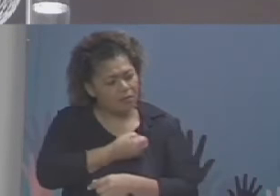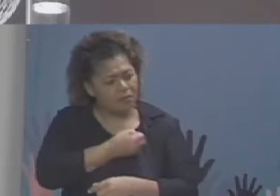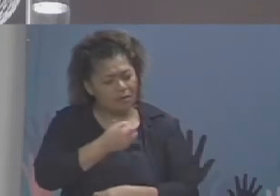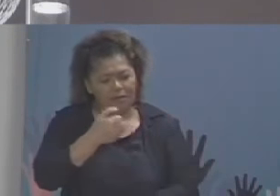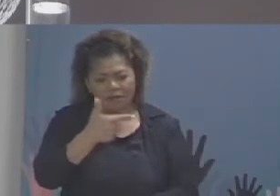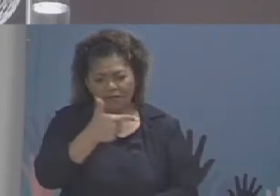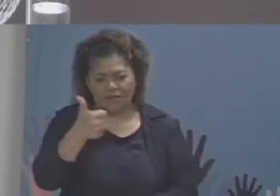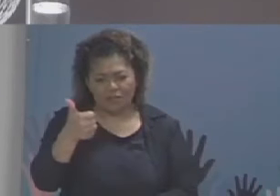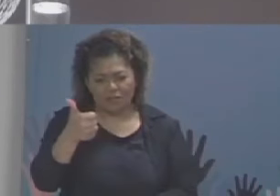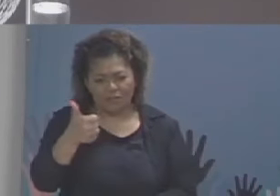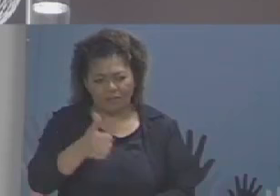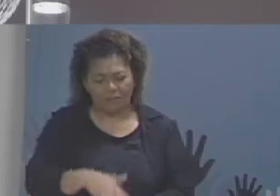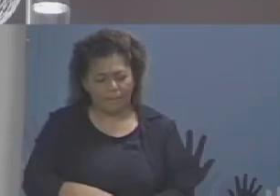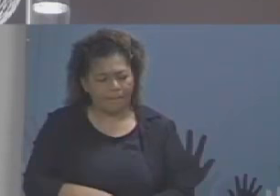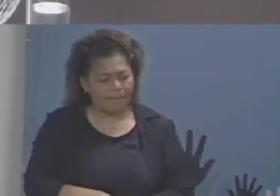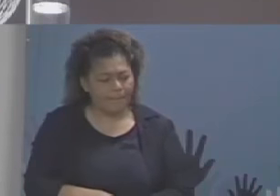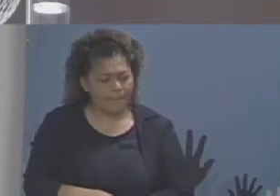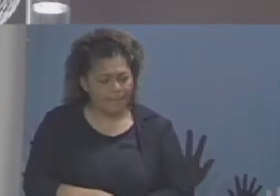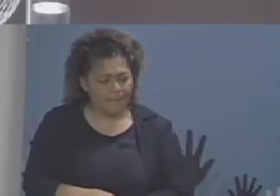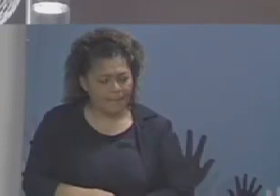A segunda...